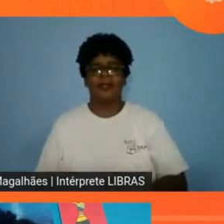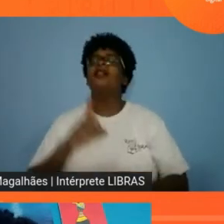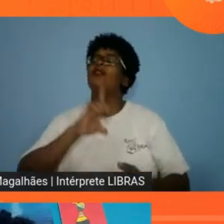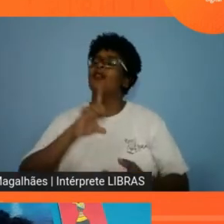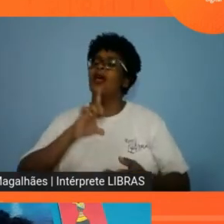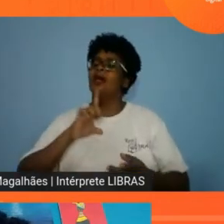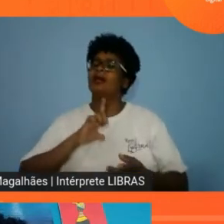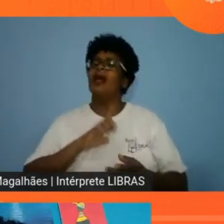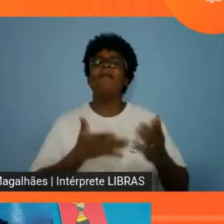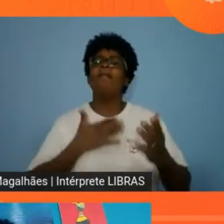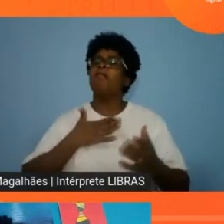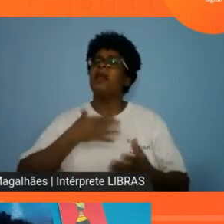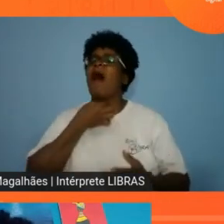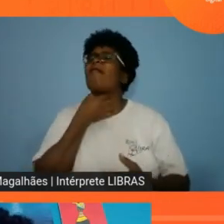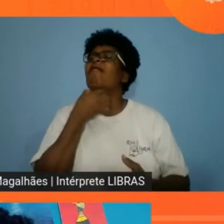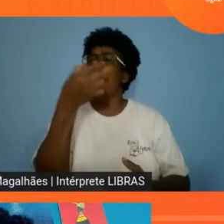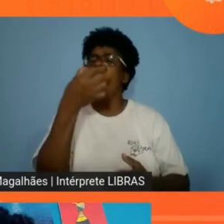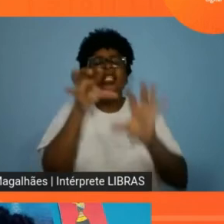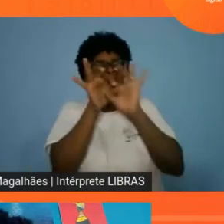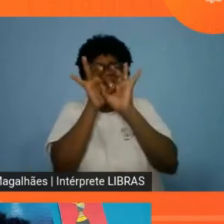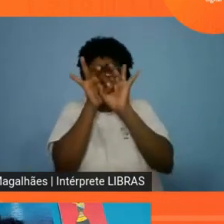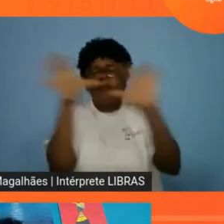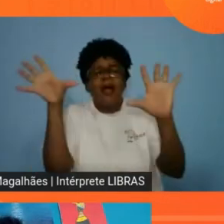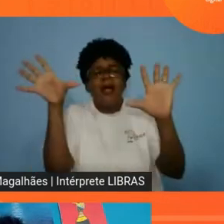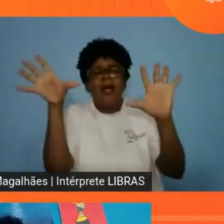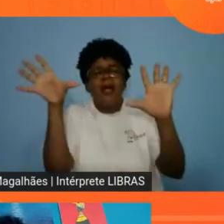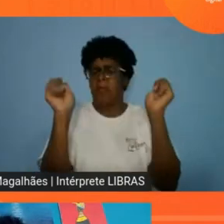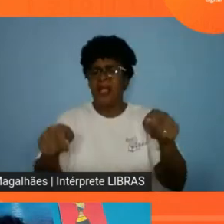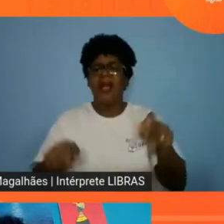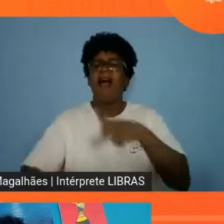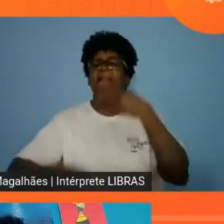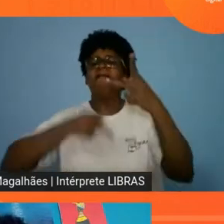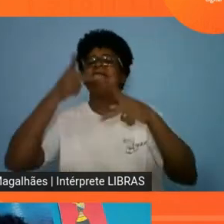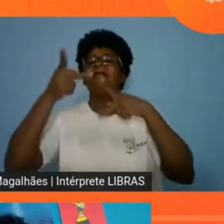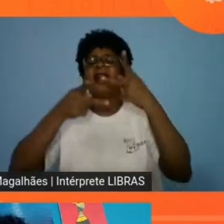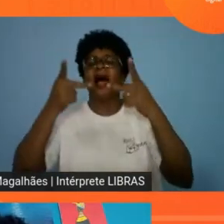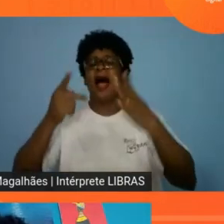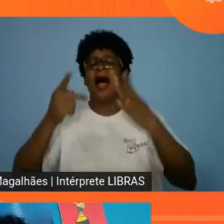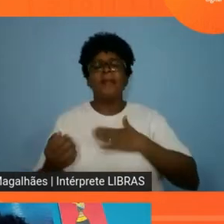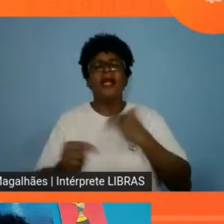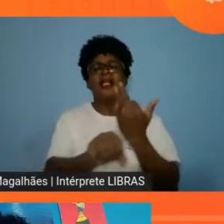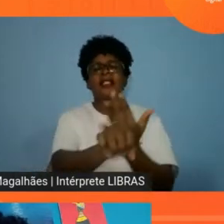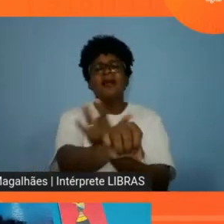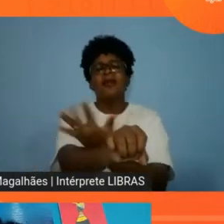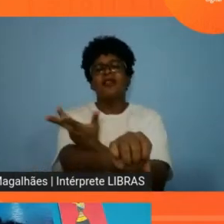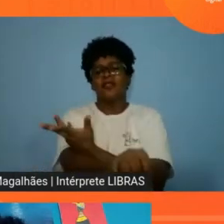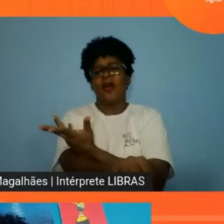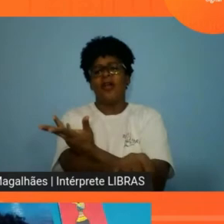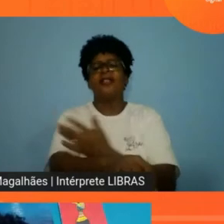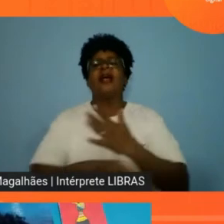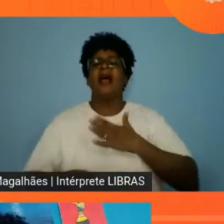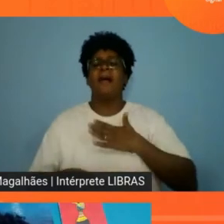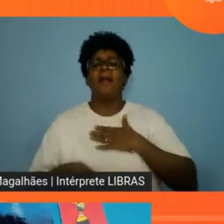minha voz liberta para poder falar sobre as minhas emoções, sobre a minha percepção e visão de